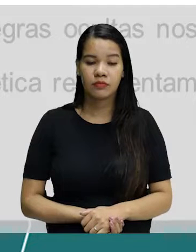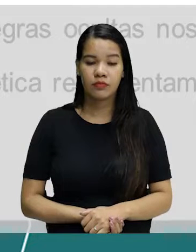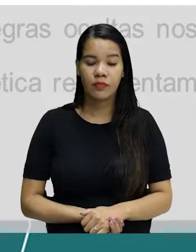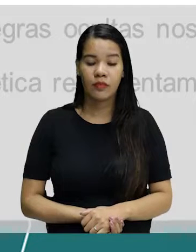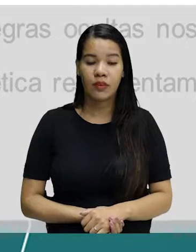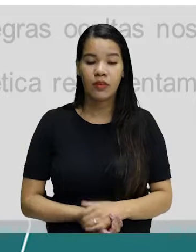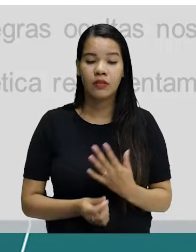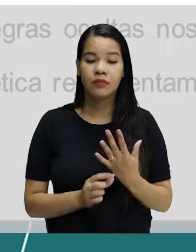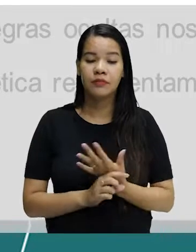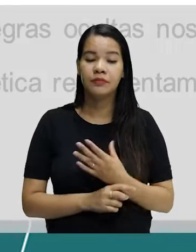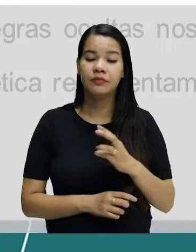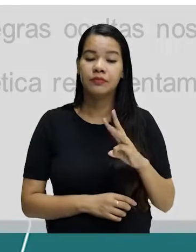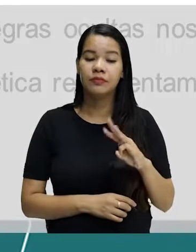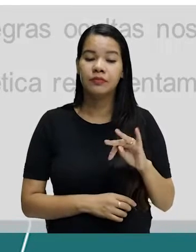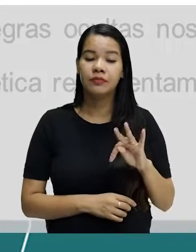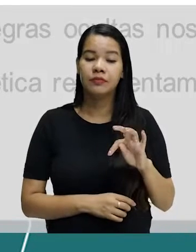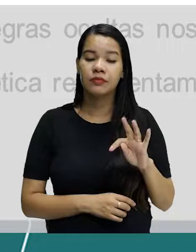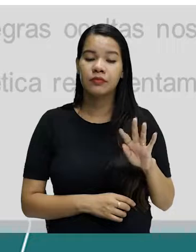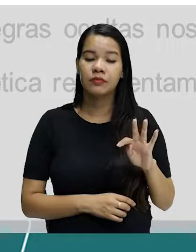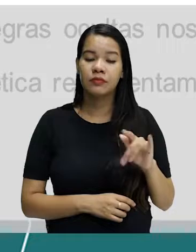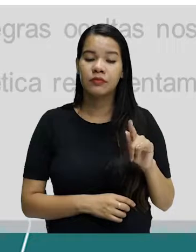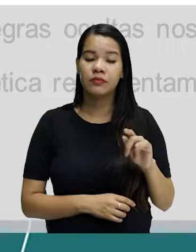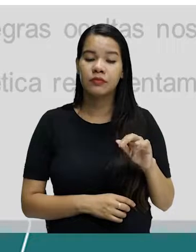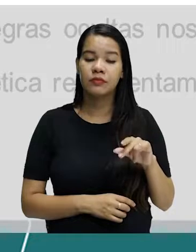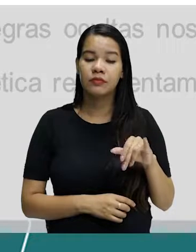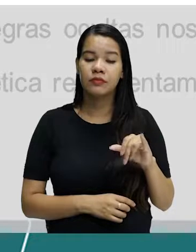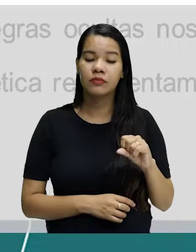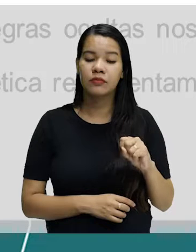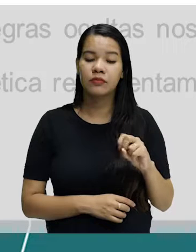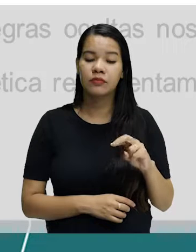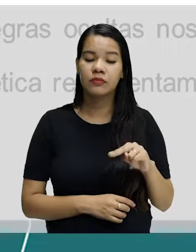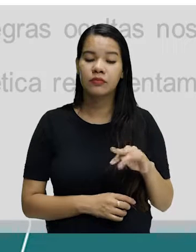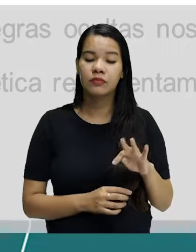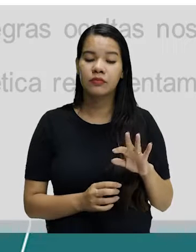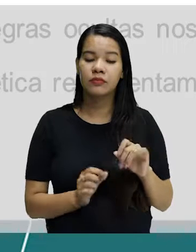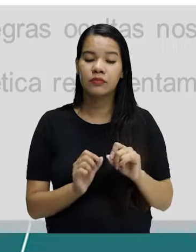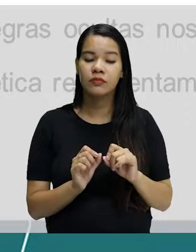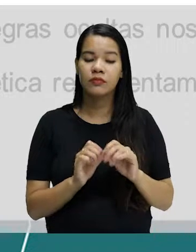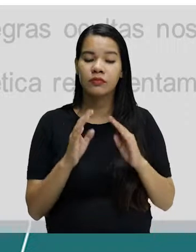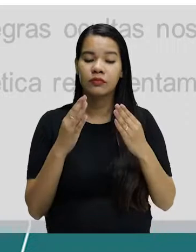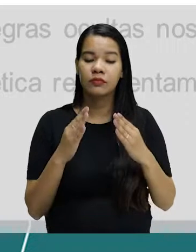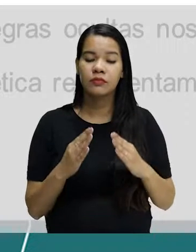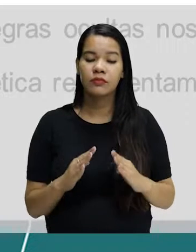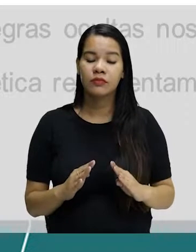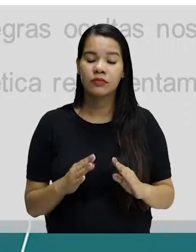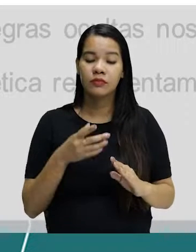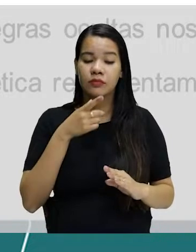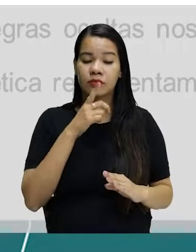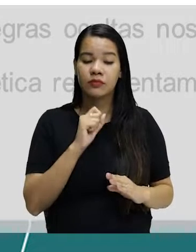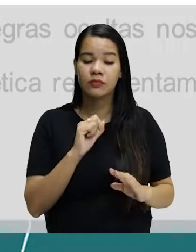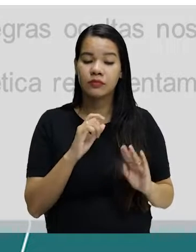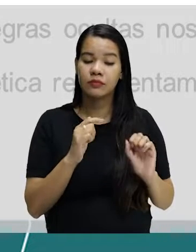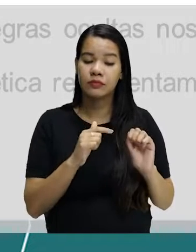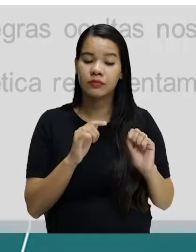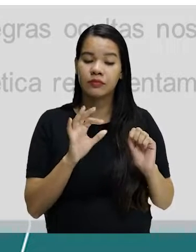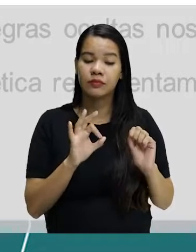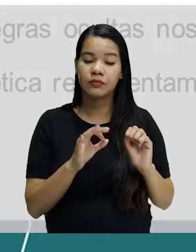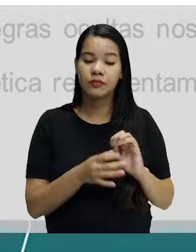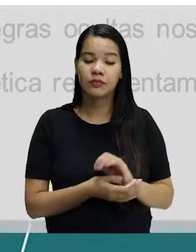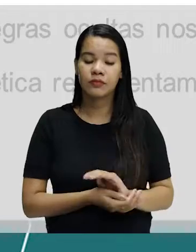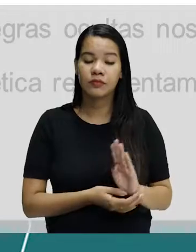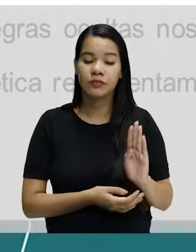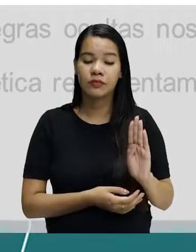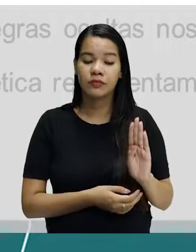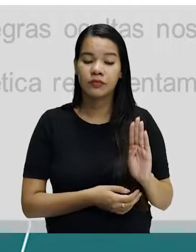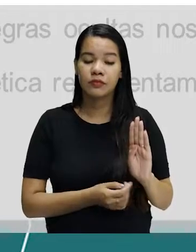feita a análise da linguagem, né? Então, não é aqui que nós vamos encontrar o que está incorreto. Letra B. A tarefa da filosofia consiste mais